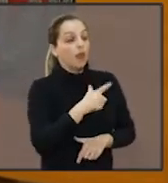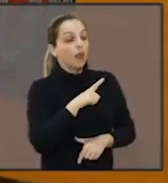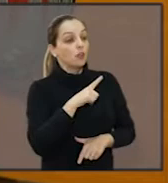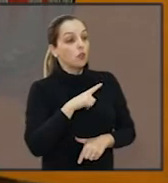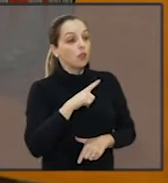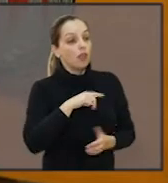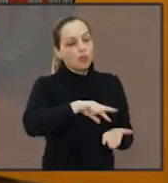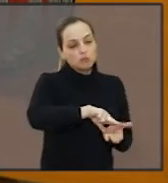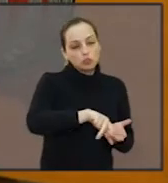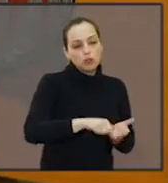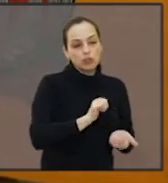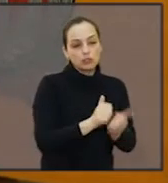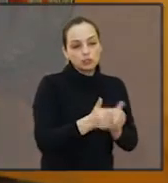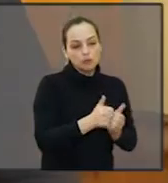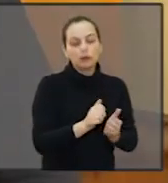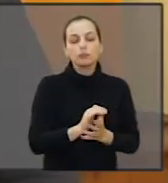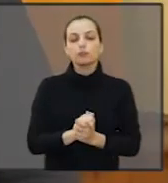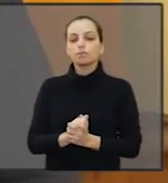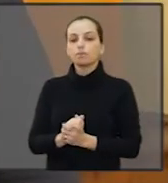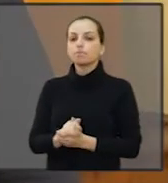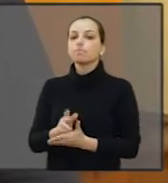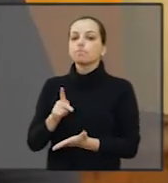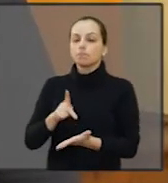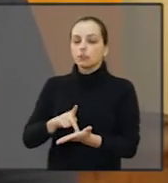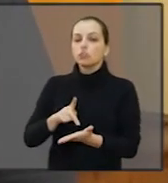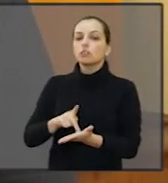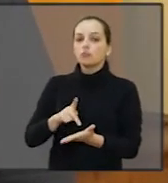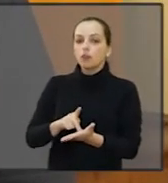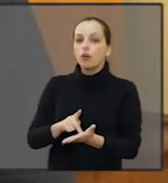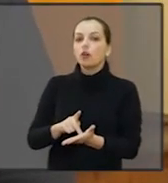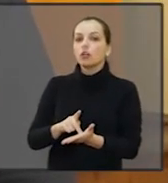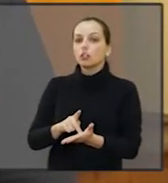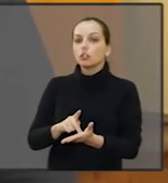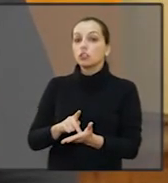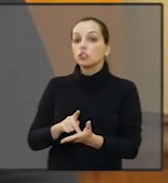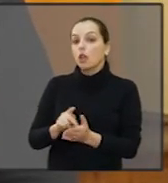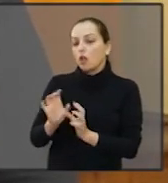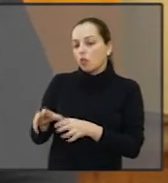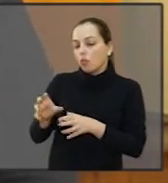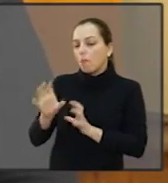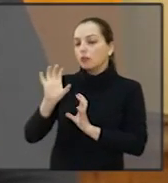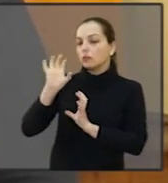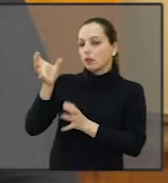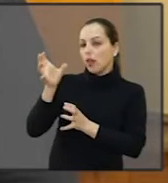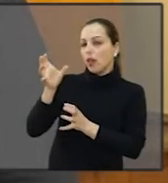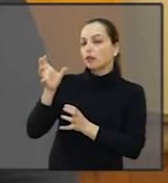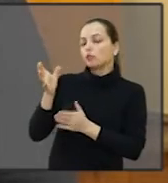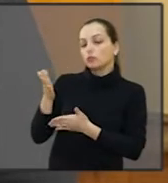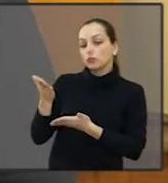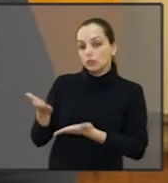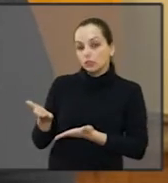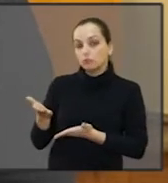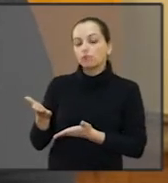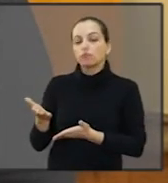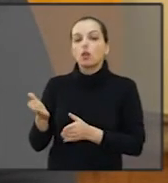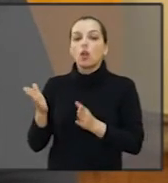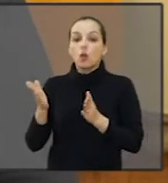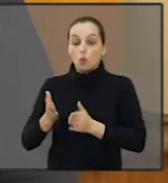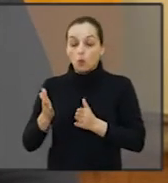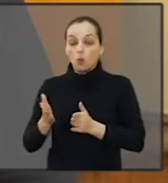uma ou para outro esporte, né? Sim, a gente conseguiu detectar sim, não só no basquete, né? Eu acho que